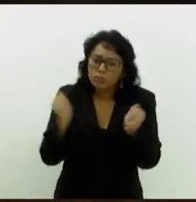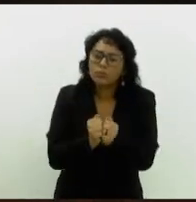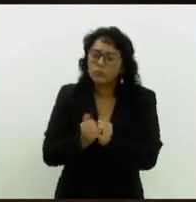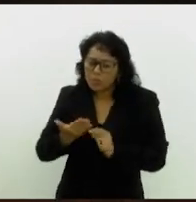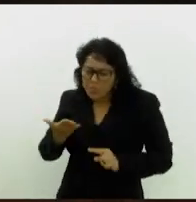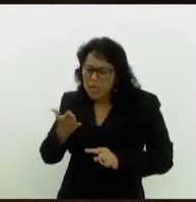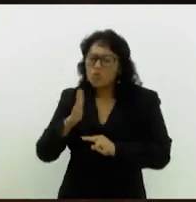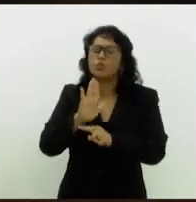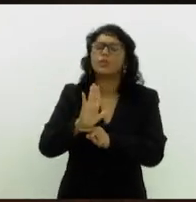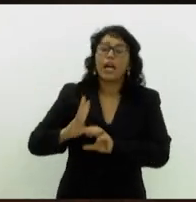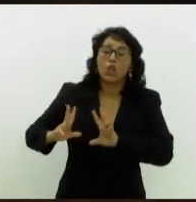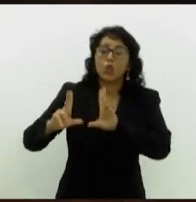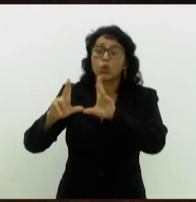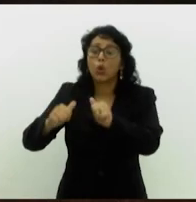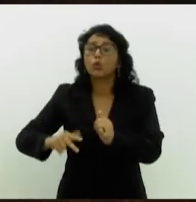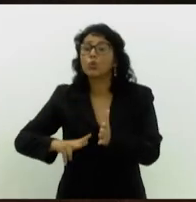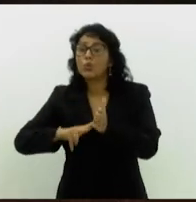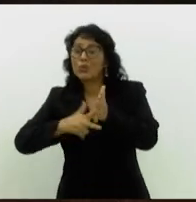todos os